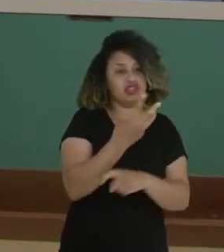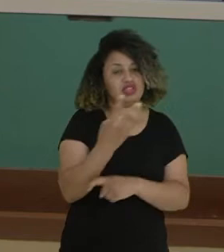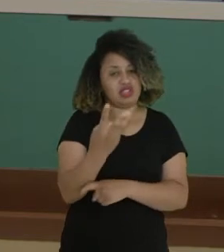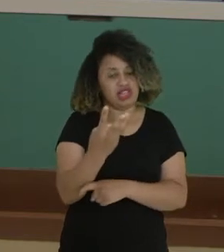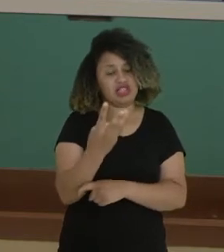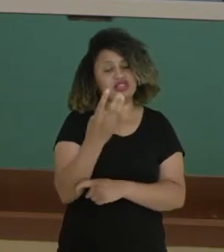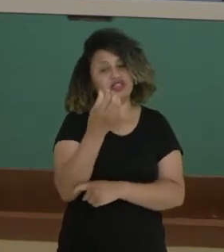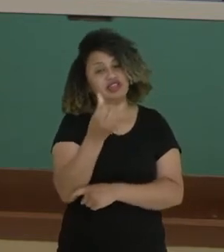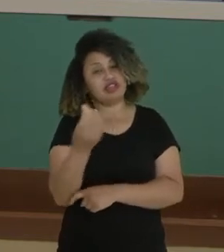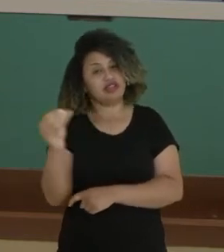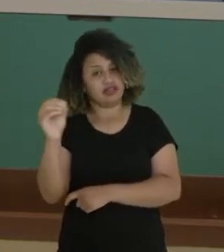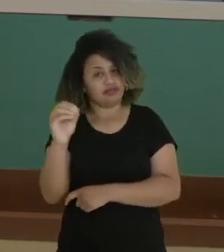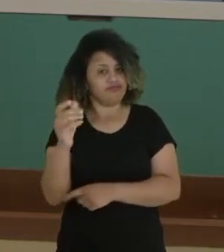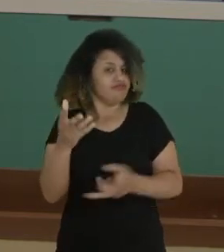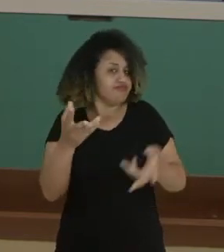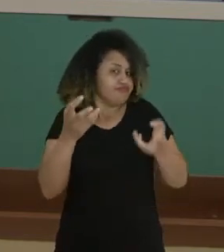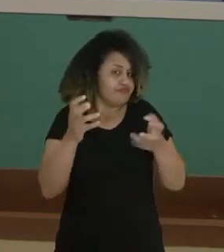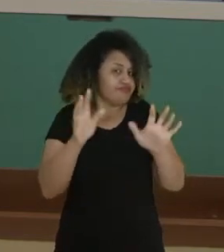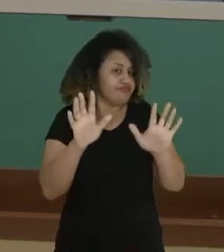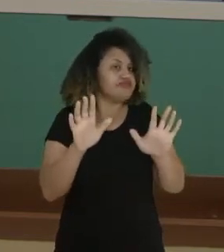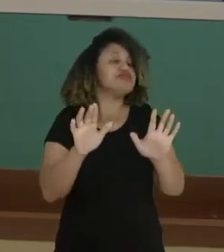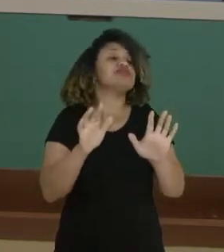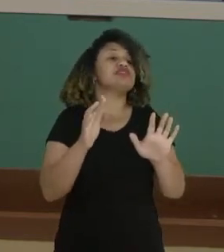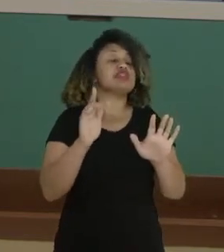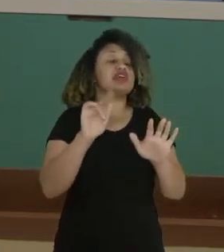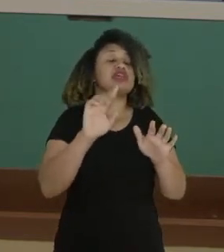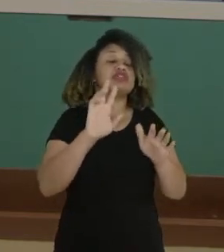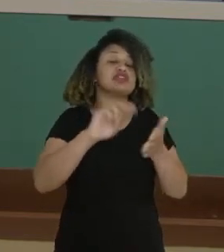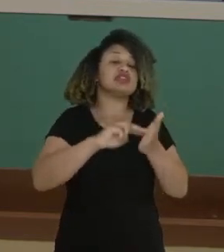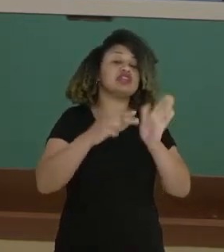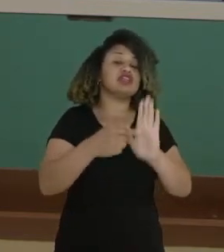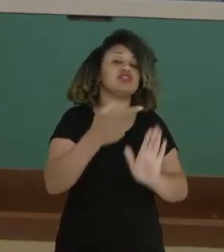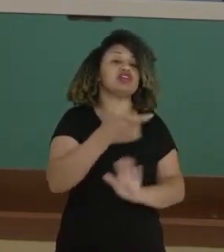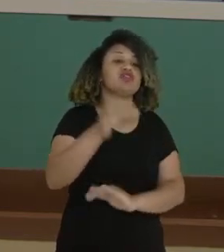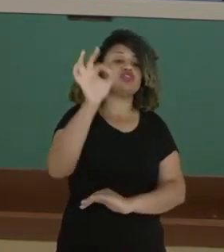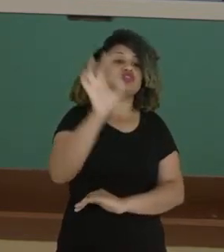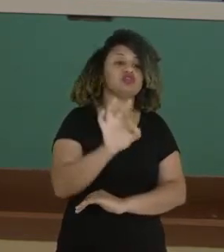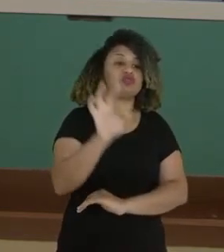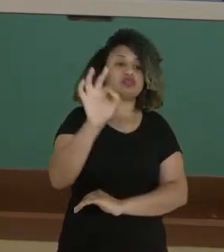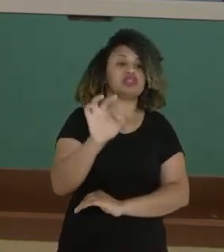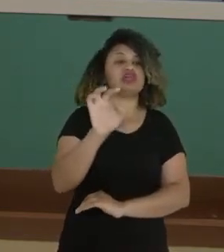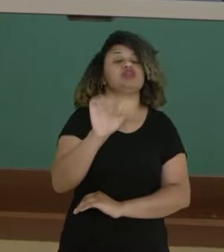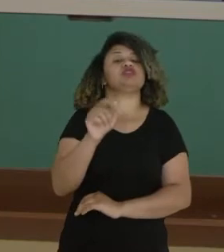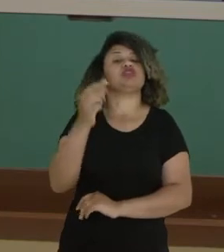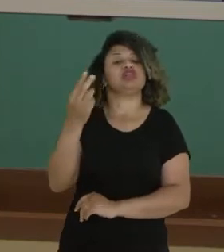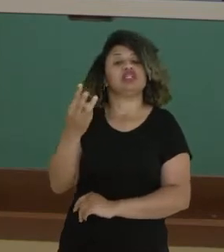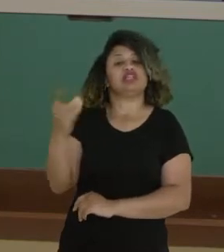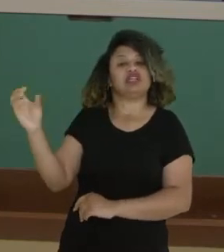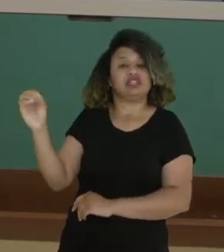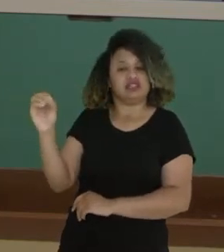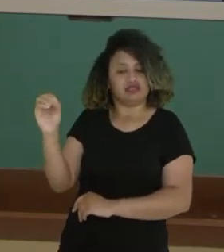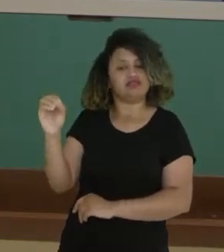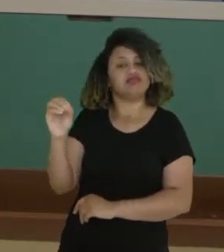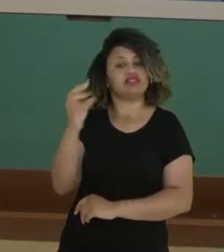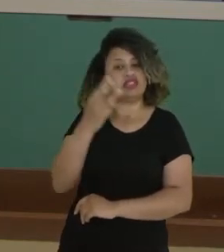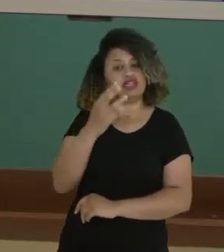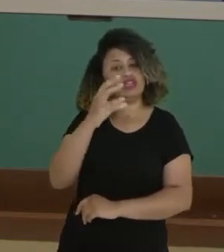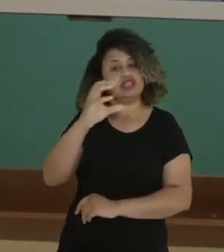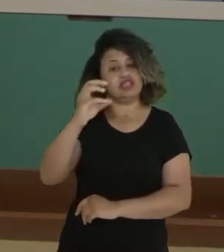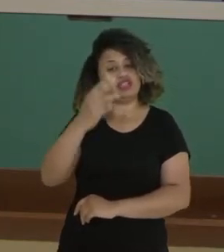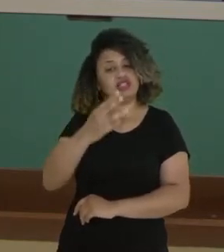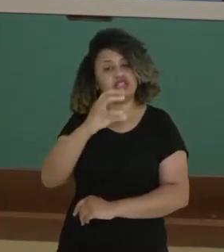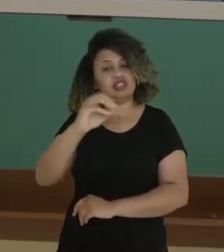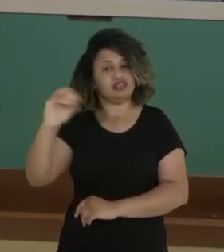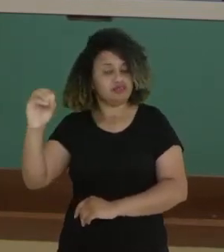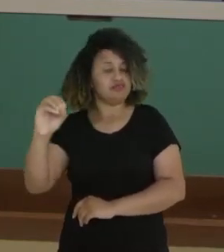60. Então, é isso que representa 20% de 300. A gente pega o total, seja ele qual for, e